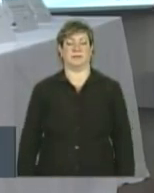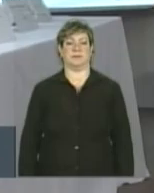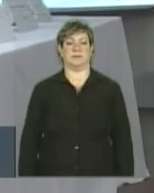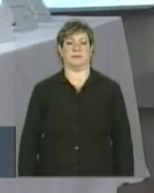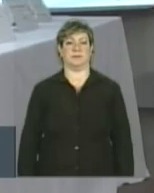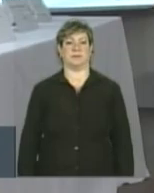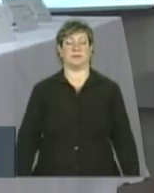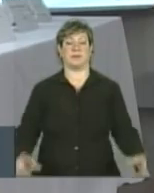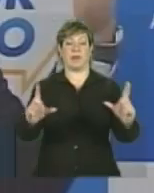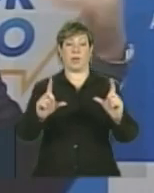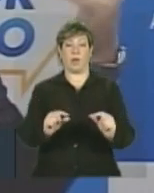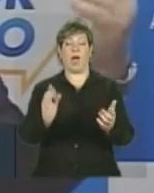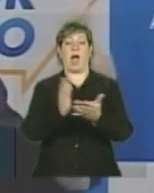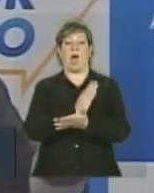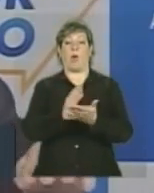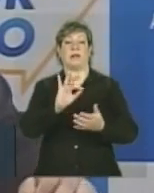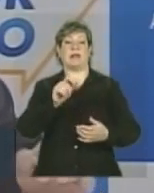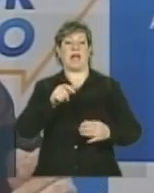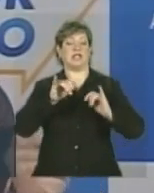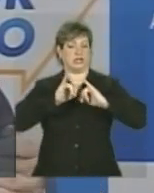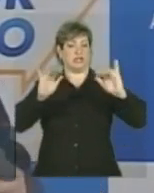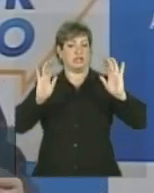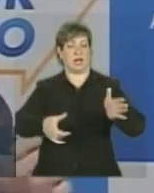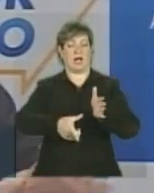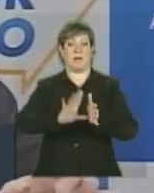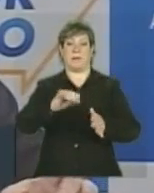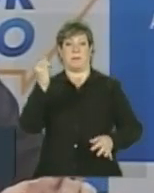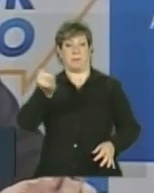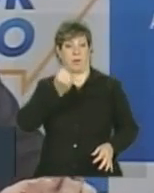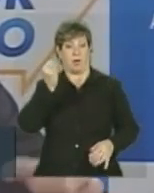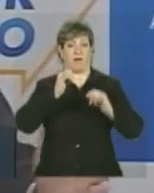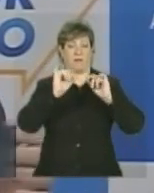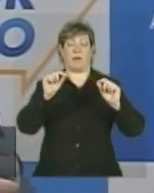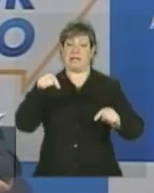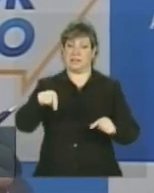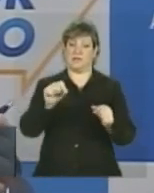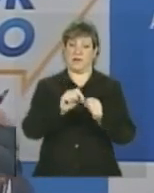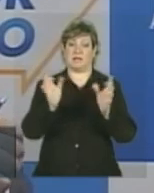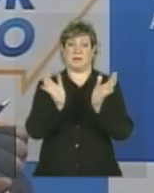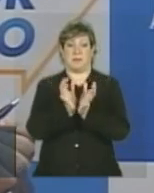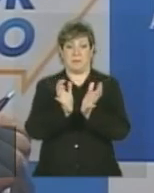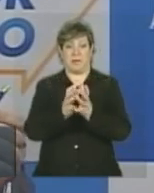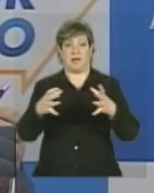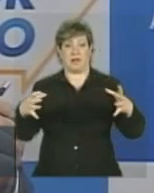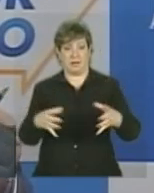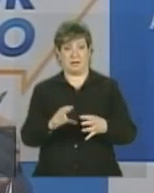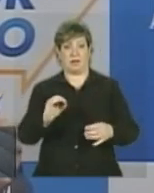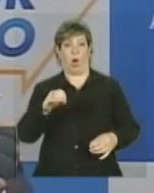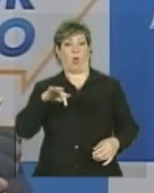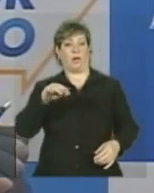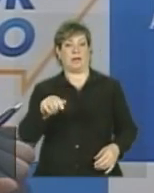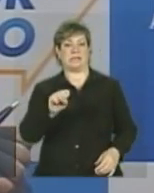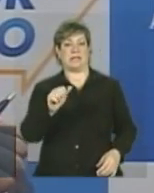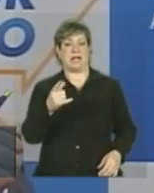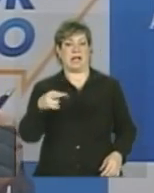Redução de algumas taxas já foram anunciadas antes, mas que são importantes a gente dizer que isso faz parte do pacote do conta salário.